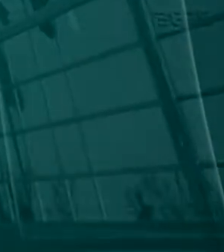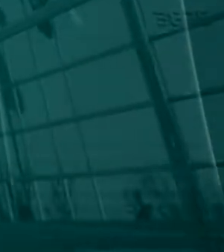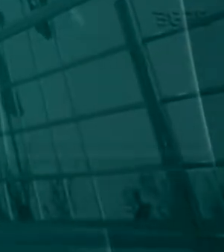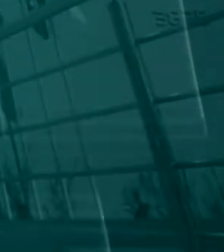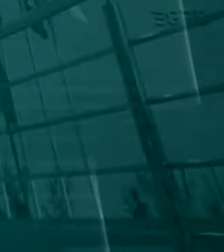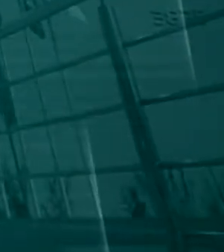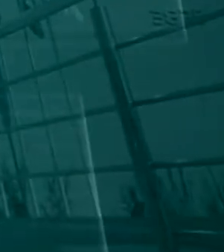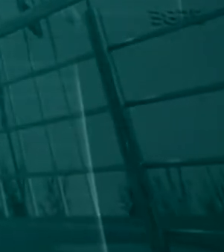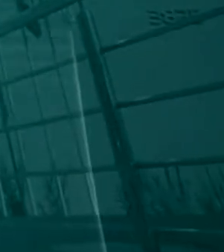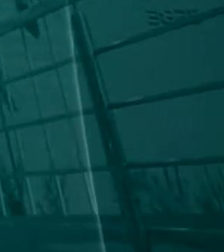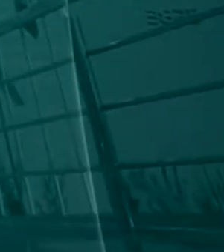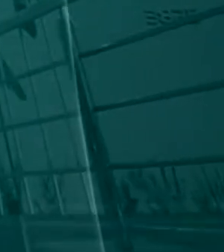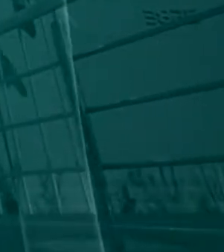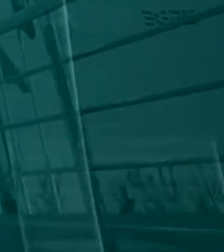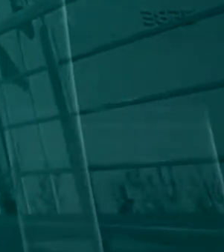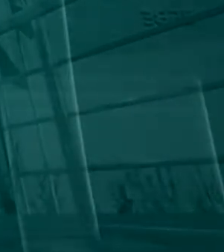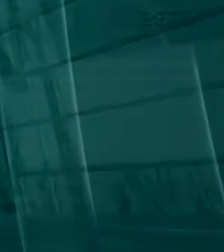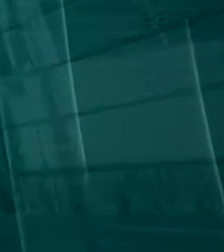Música